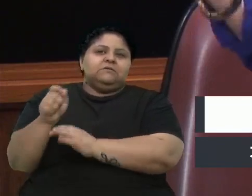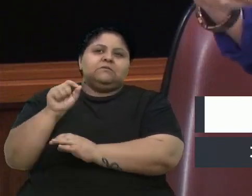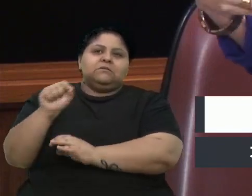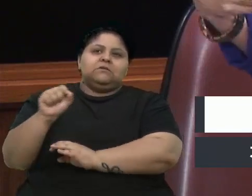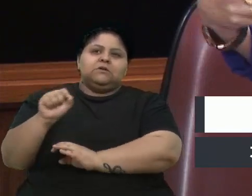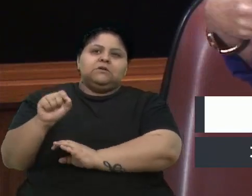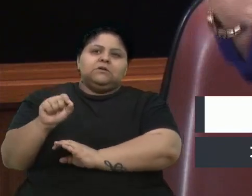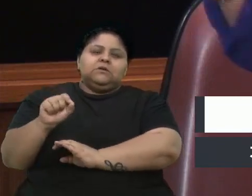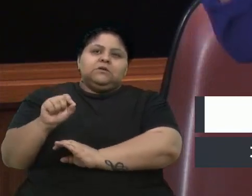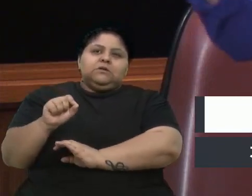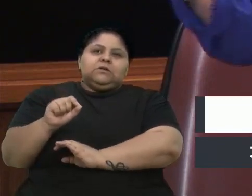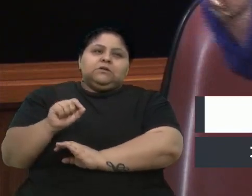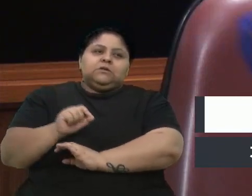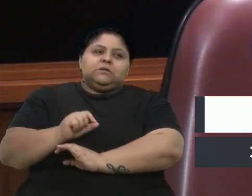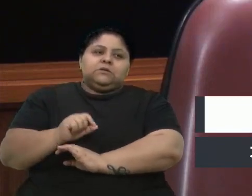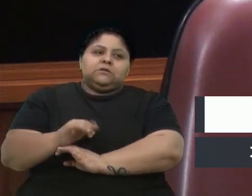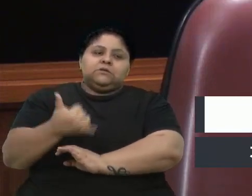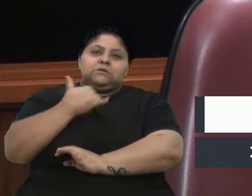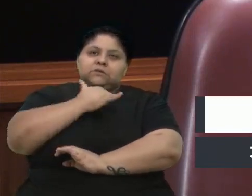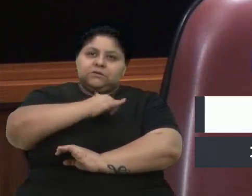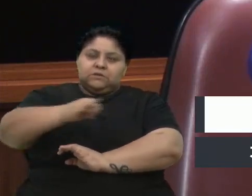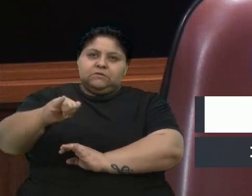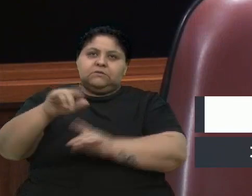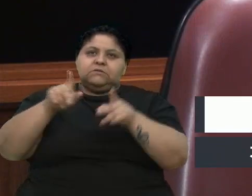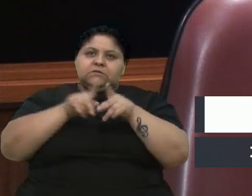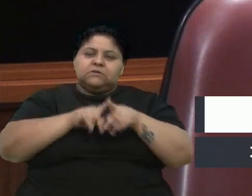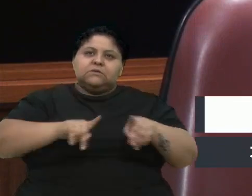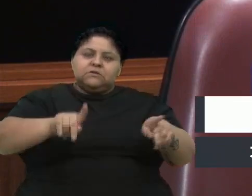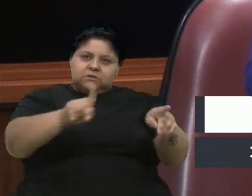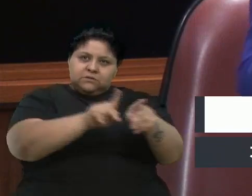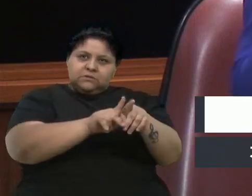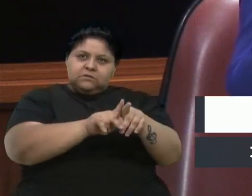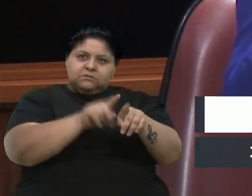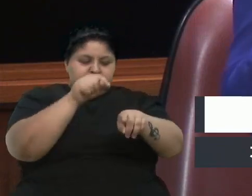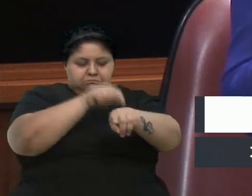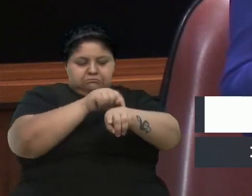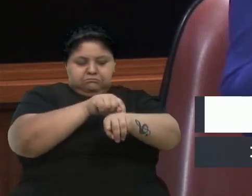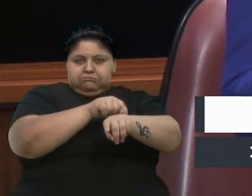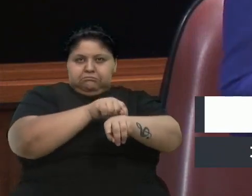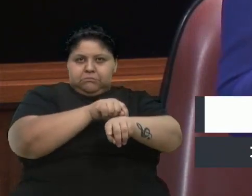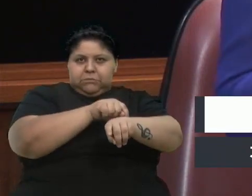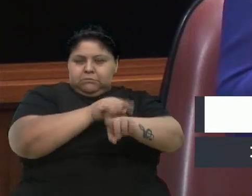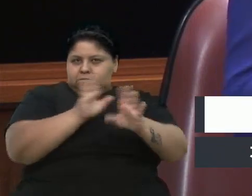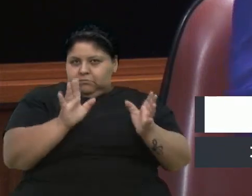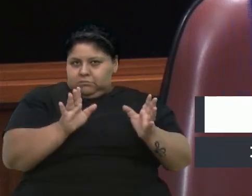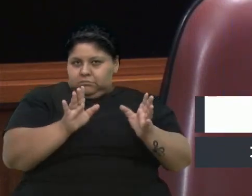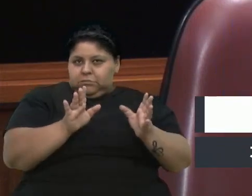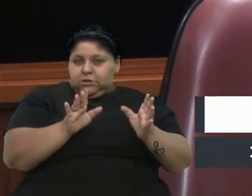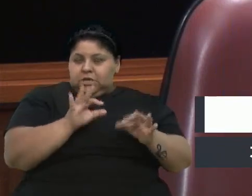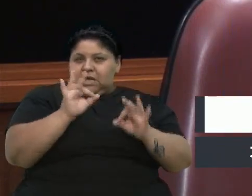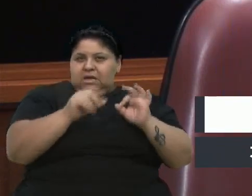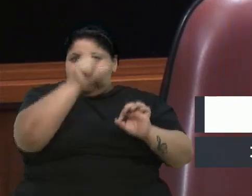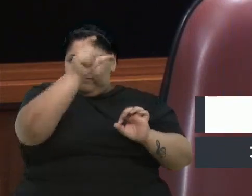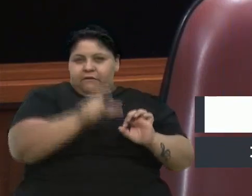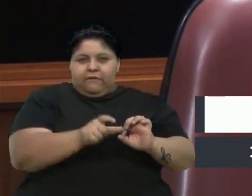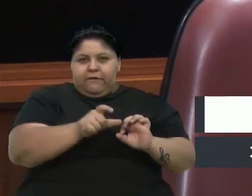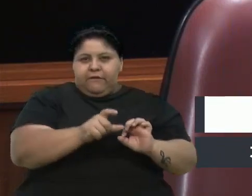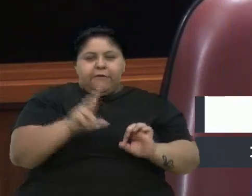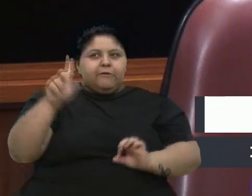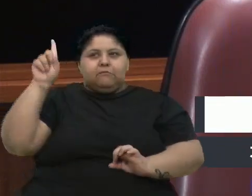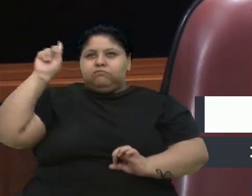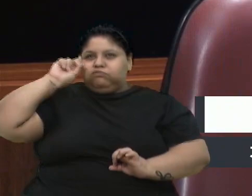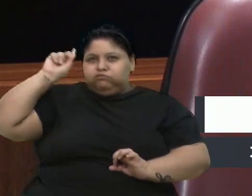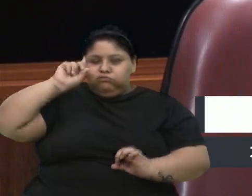seja por um momento temporário, porque talvez quem não esteja mais no dia a dia de uma escola, de